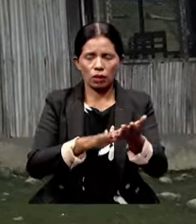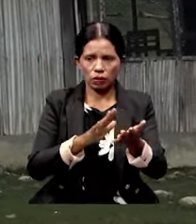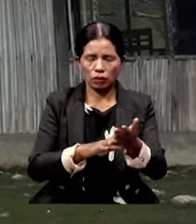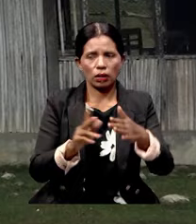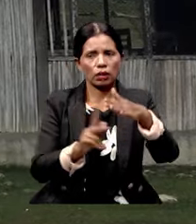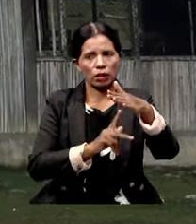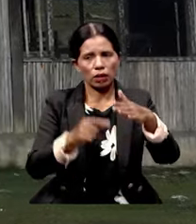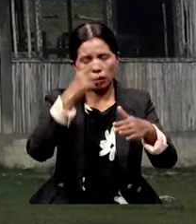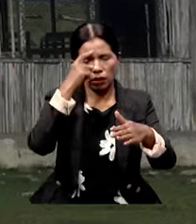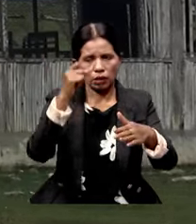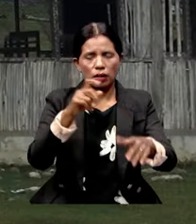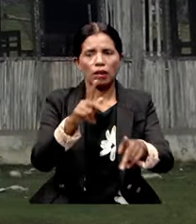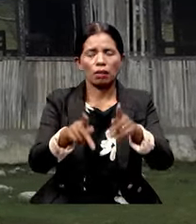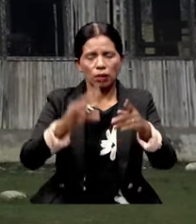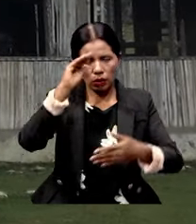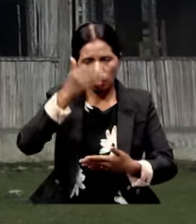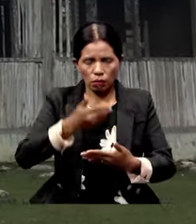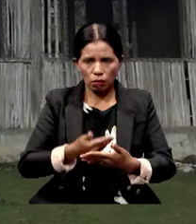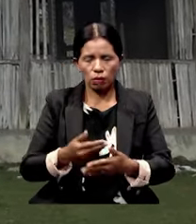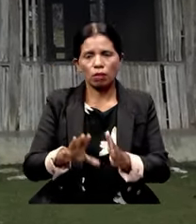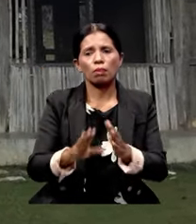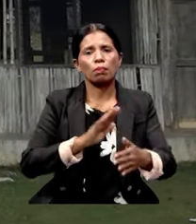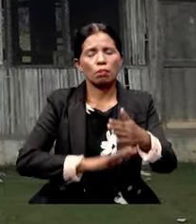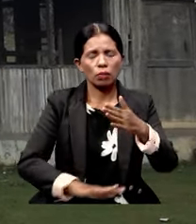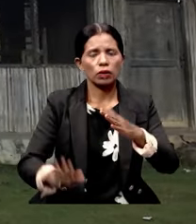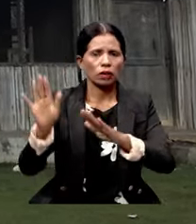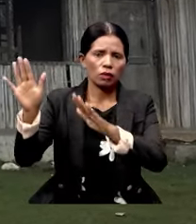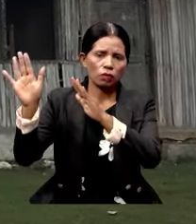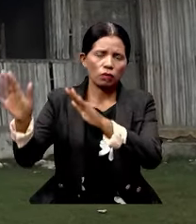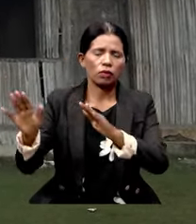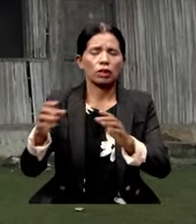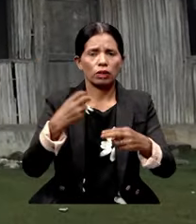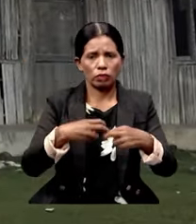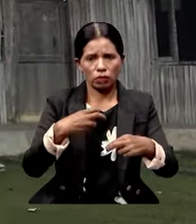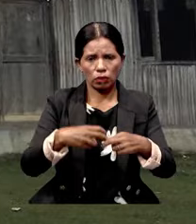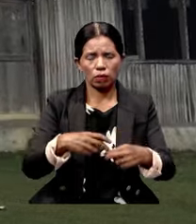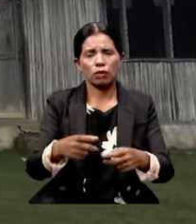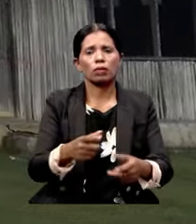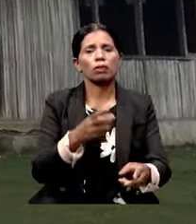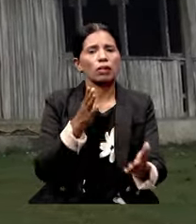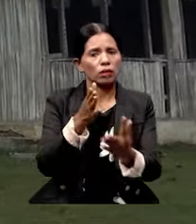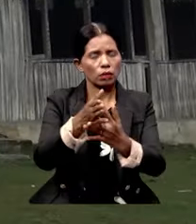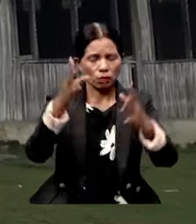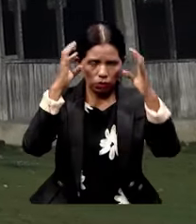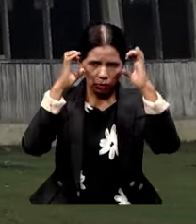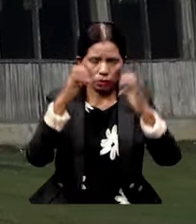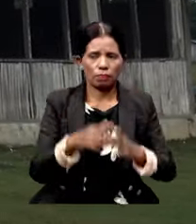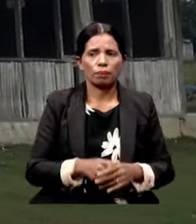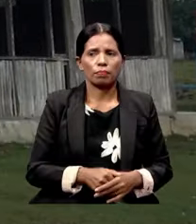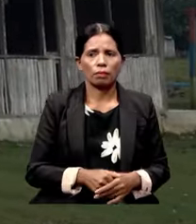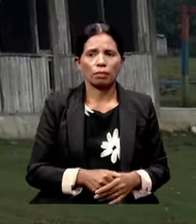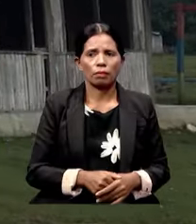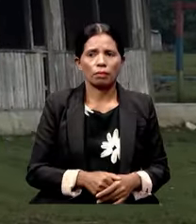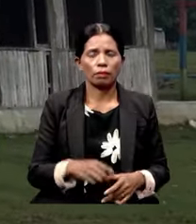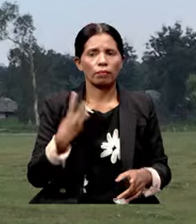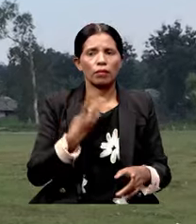também durante o povo de Oane Bemori, se a área rural, se certeza a sua acesso à educação. Praticamente, está concretiza